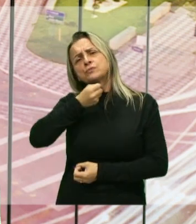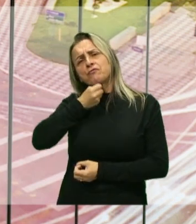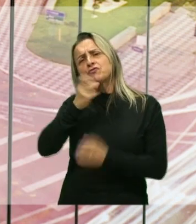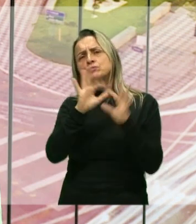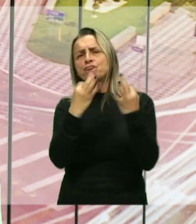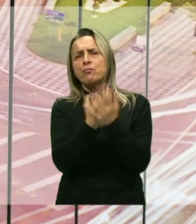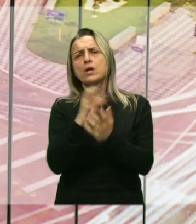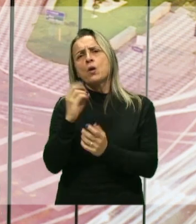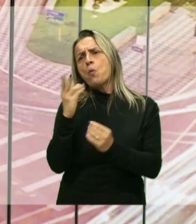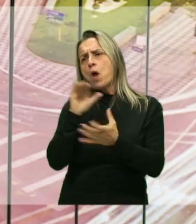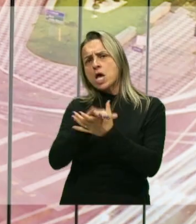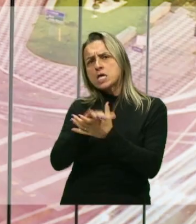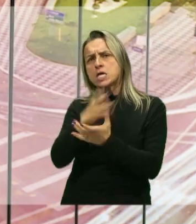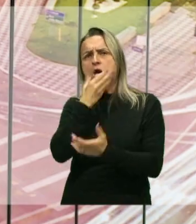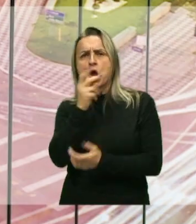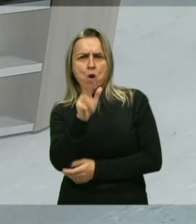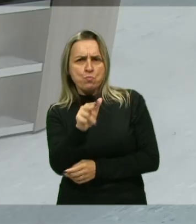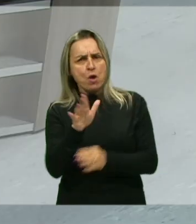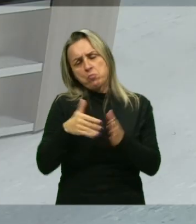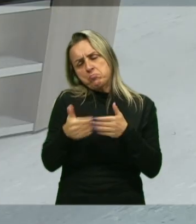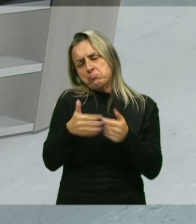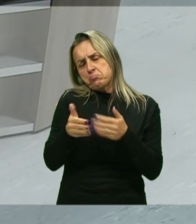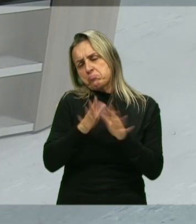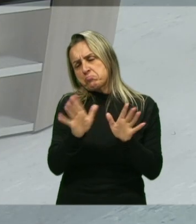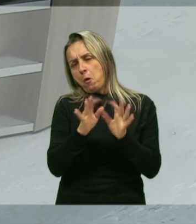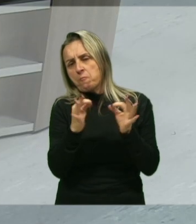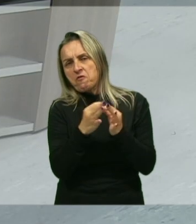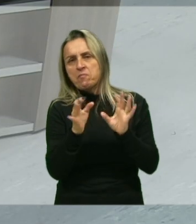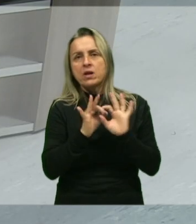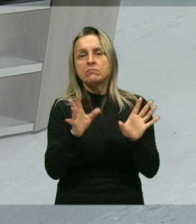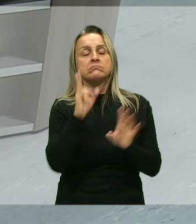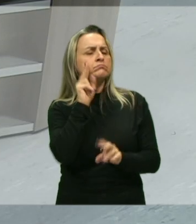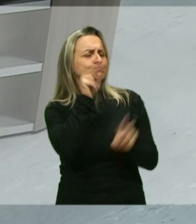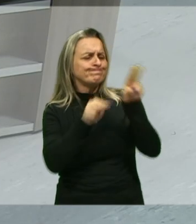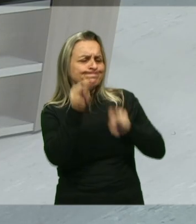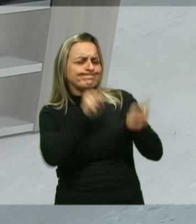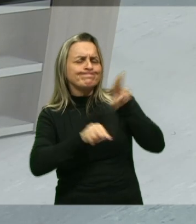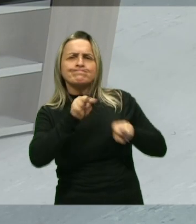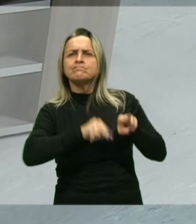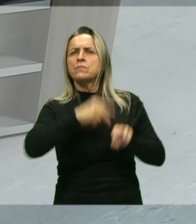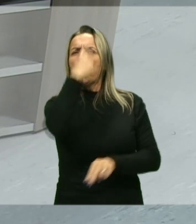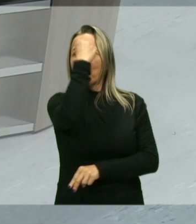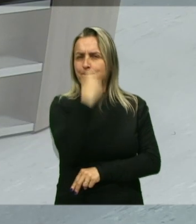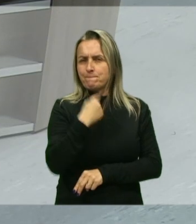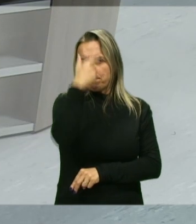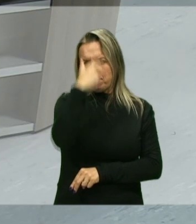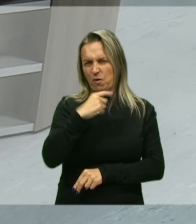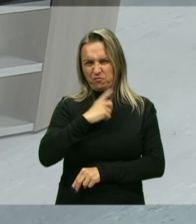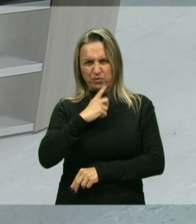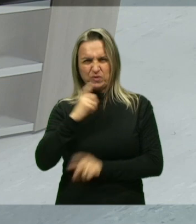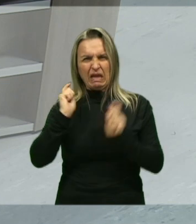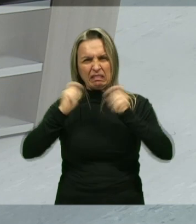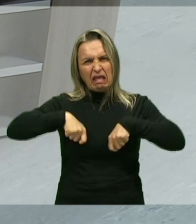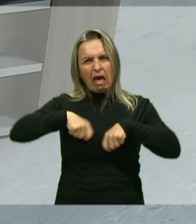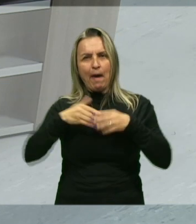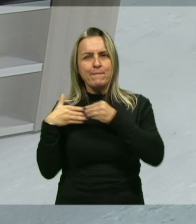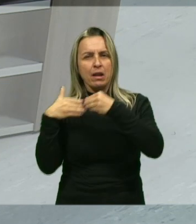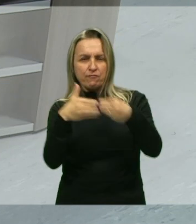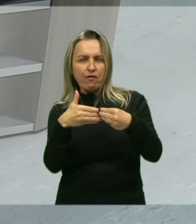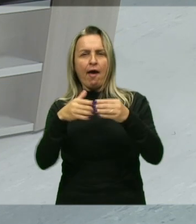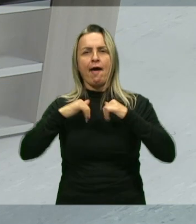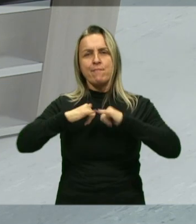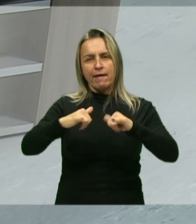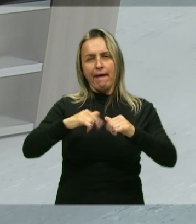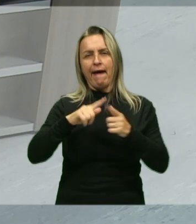um casal, irmãos, alguma coisa assim, né? E aí a gente vê se eles têm o perfil de poder levar esse cão para o mercado, para o shopping, para uma